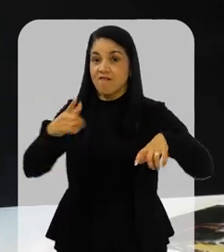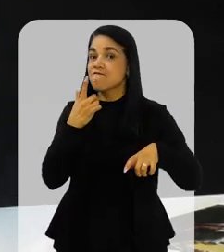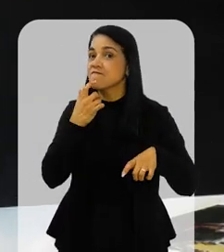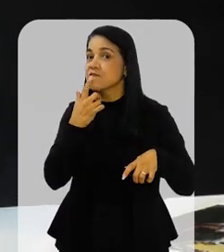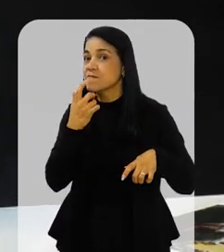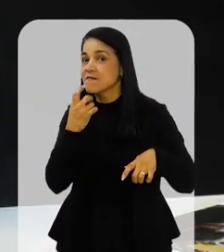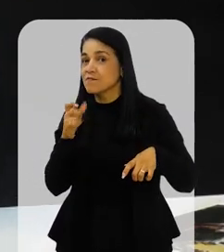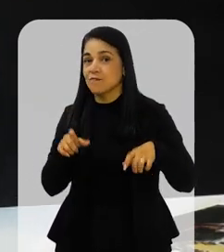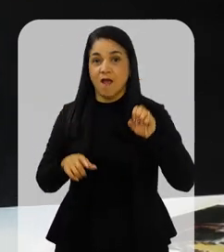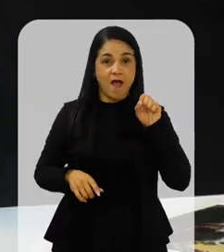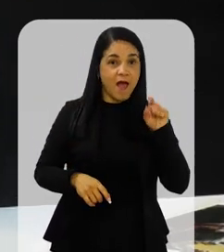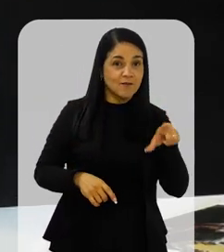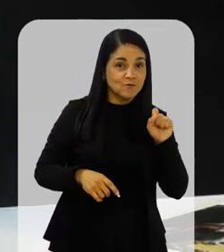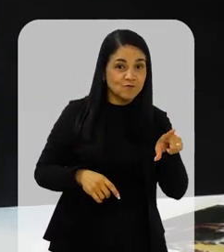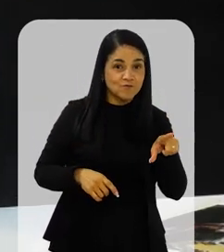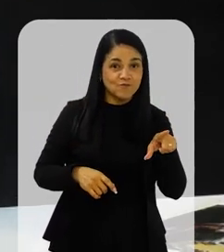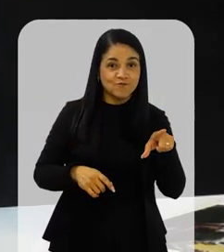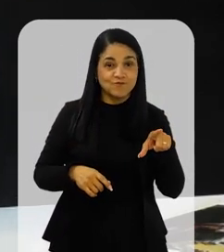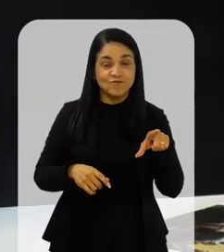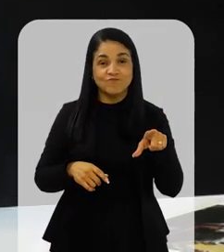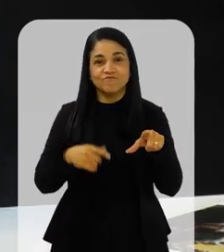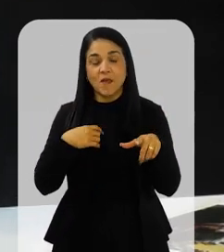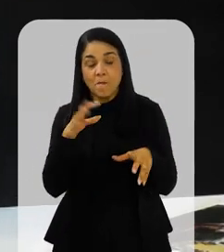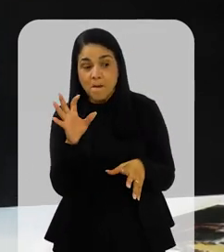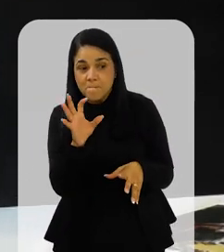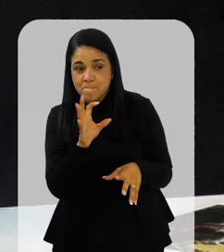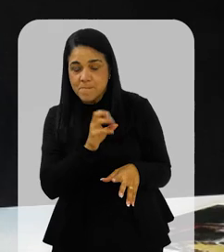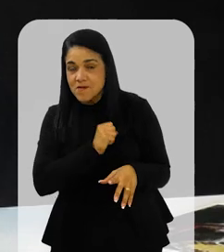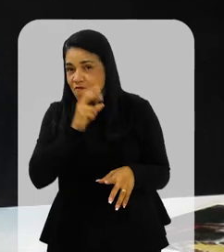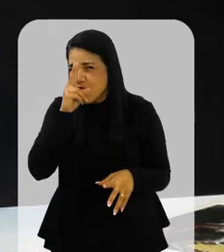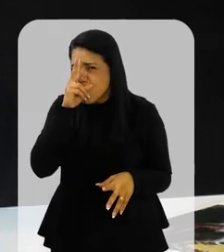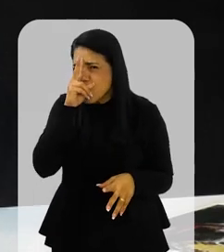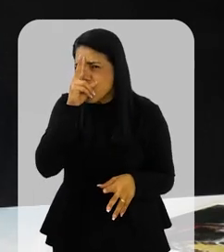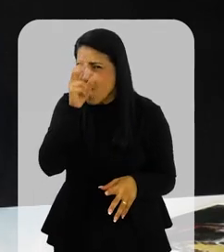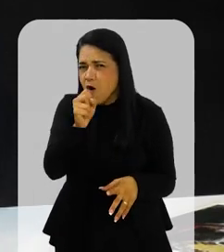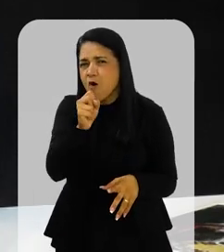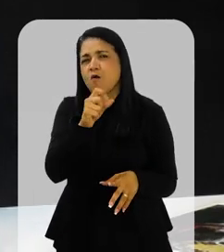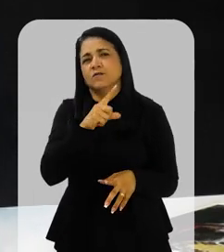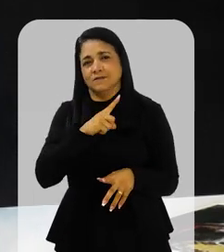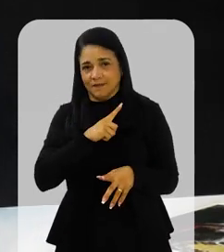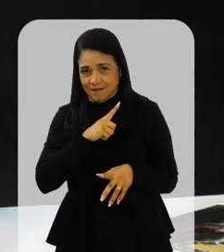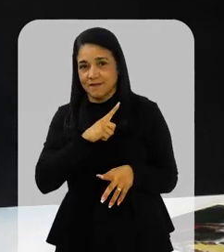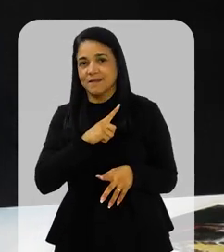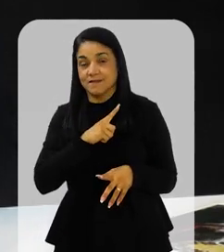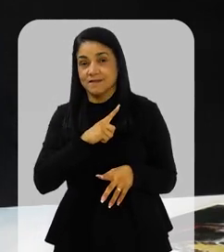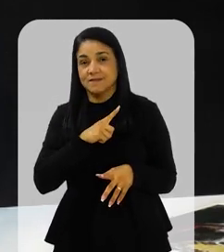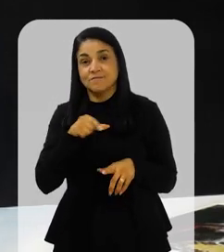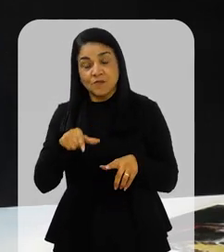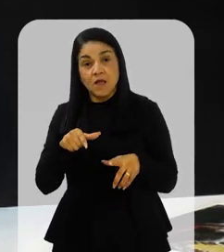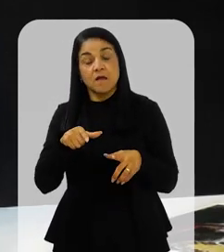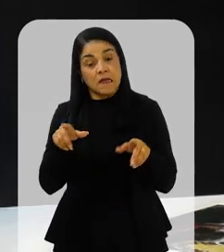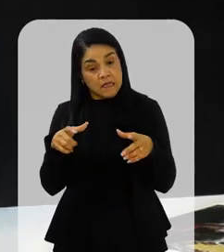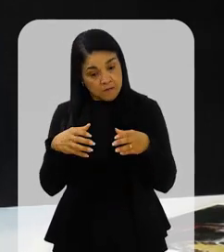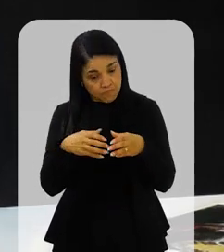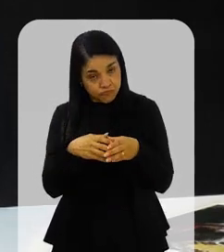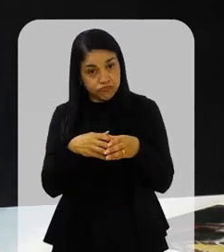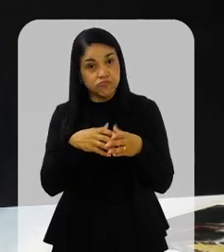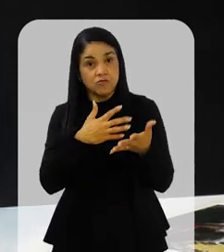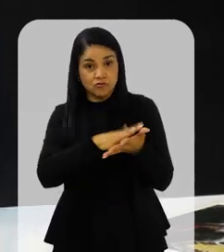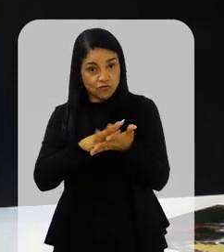né? E eu não vejo essa paixão tão forte, né? Então acho que isso vem aqui por conta das escolas. Você também